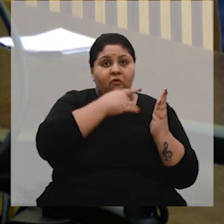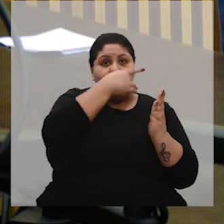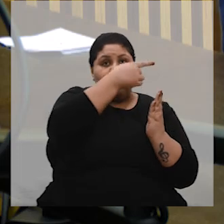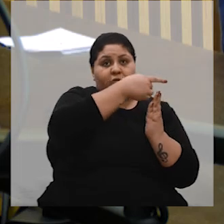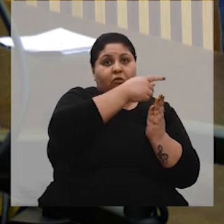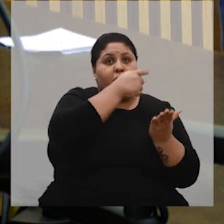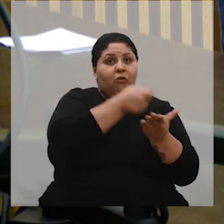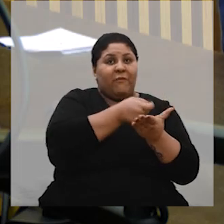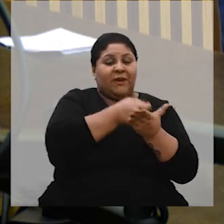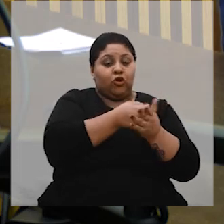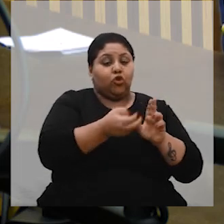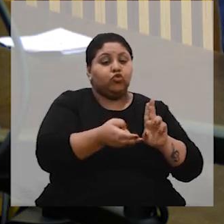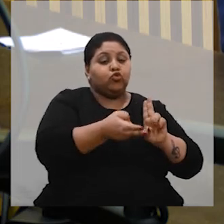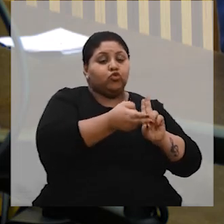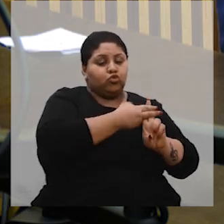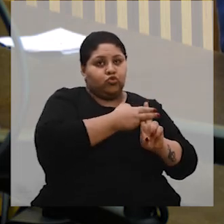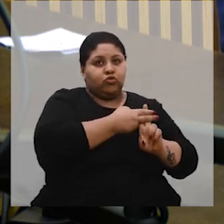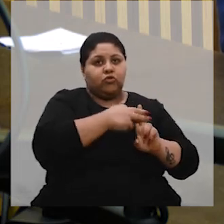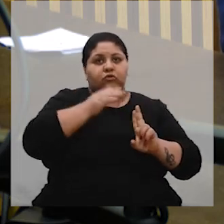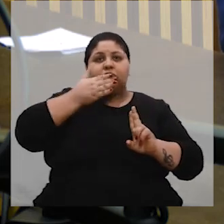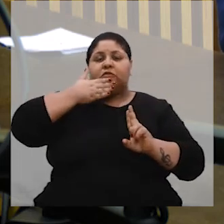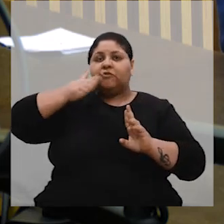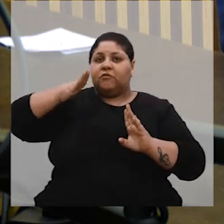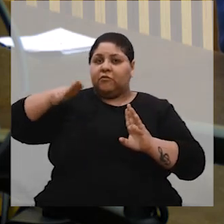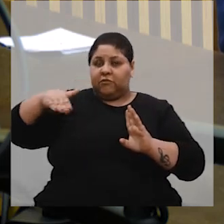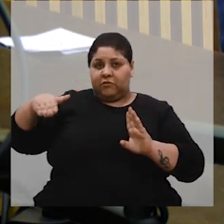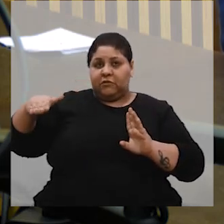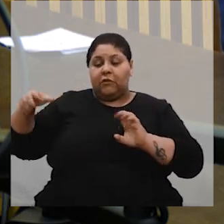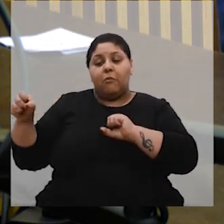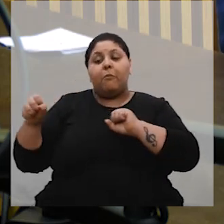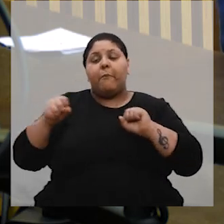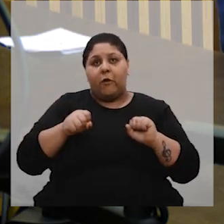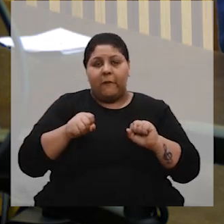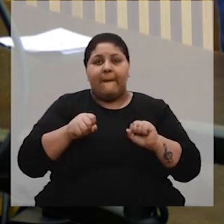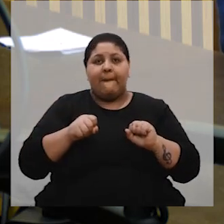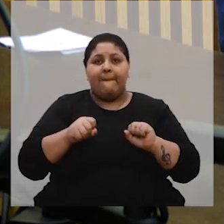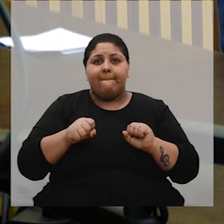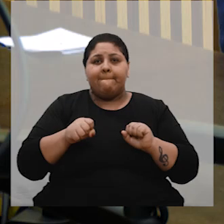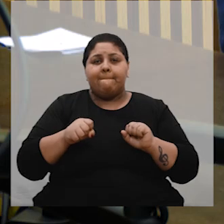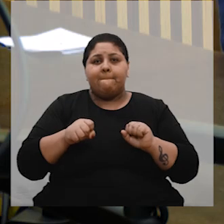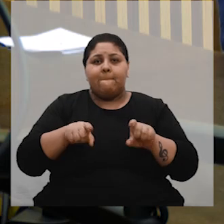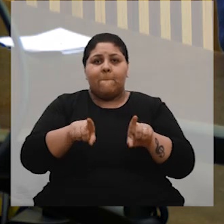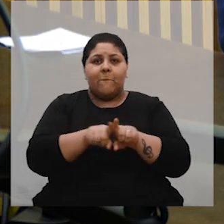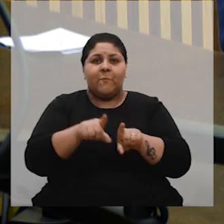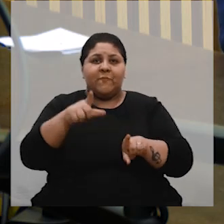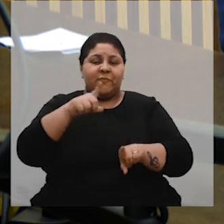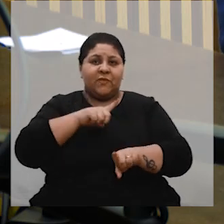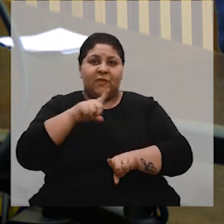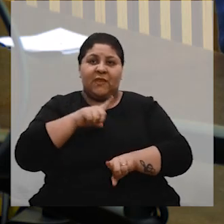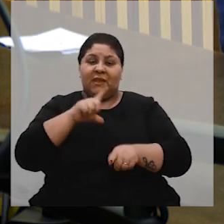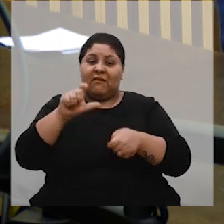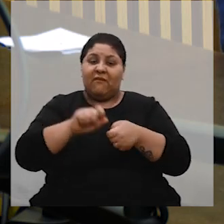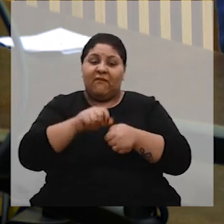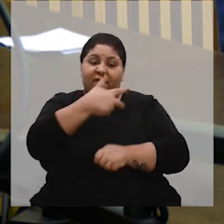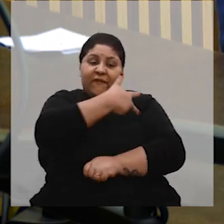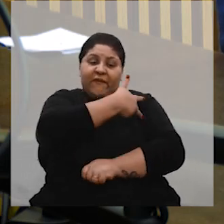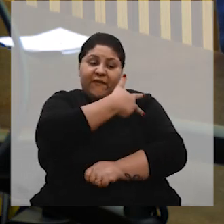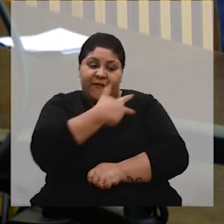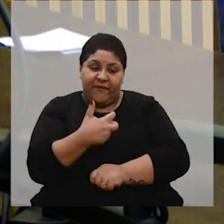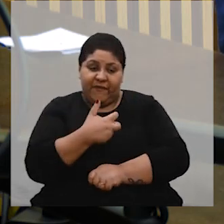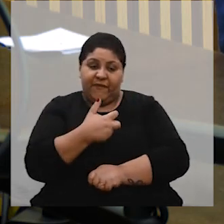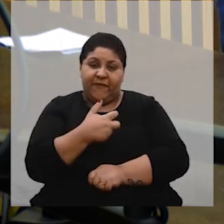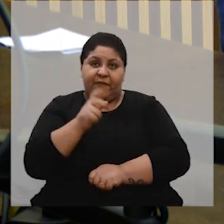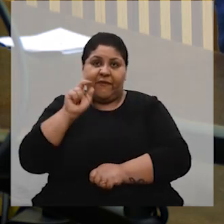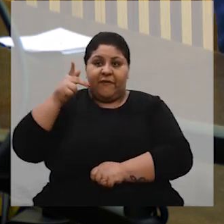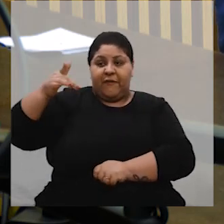calendário obrigatório do SUS. Então, crianças podem até 15 anos que não tenham feito a vacina da